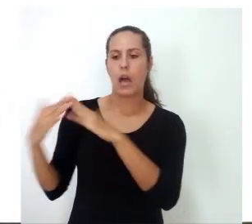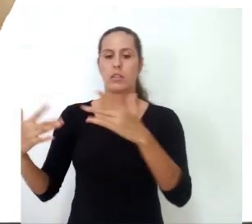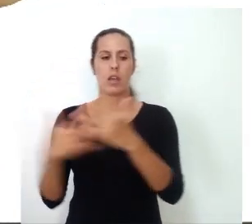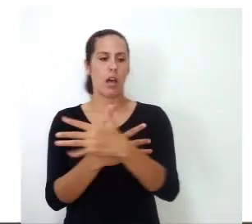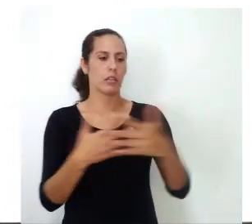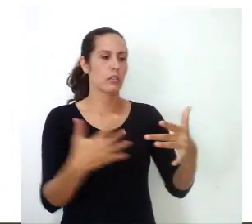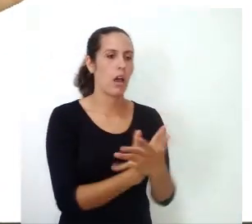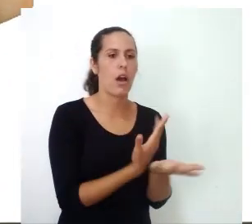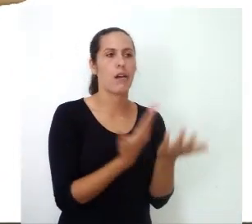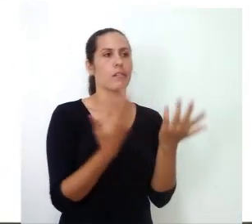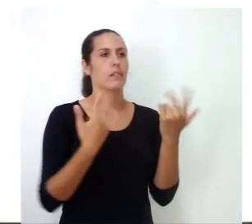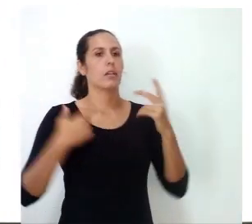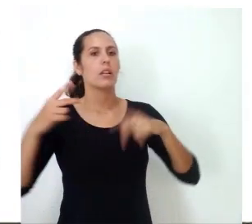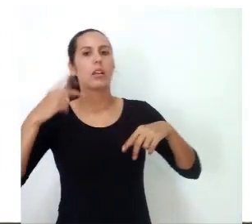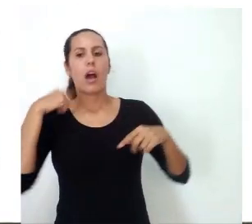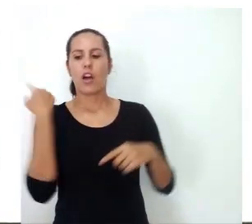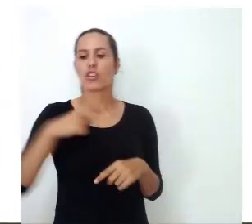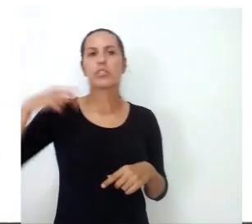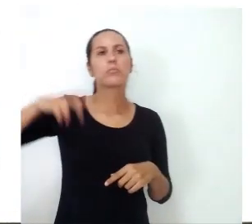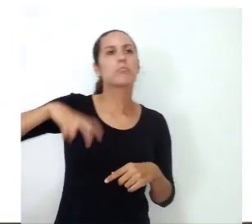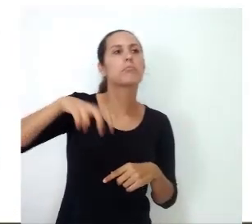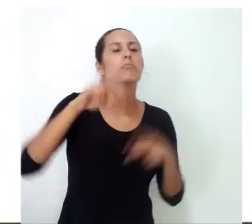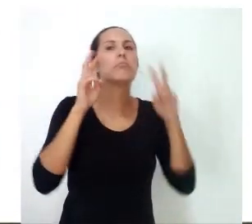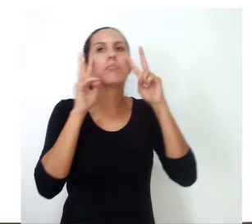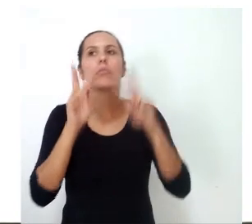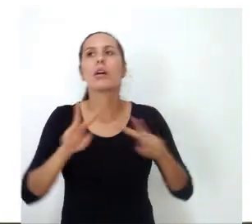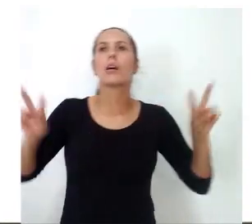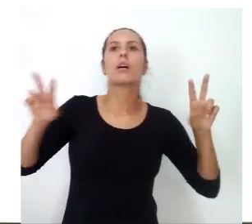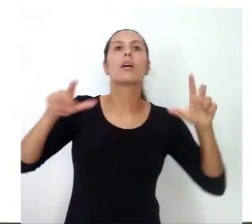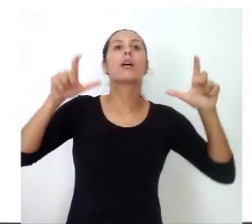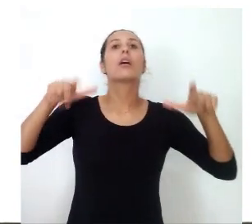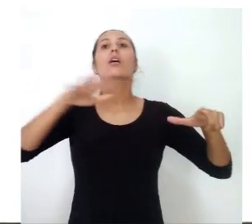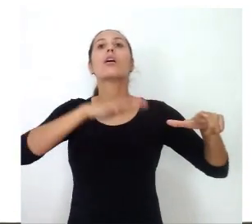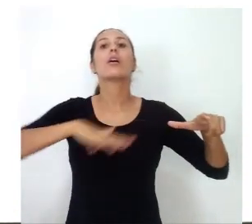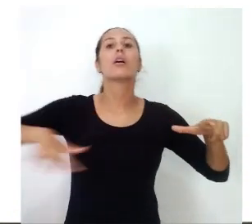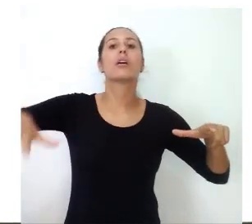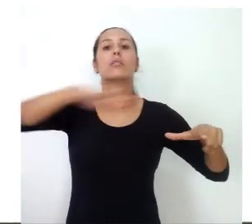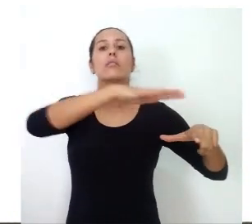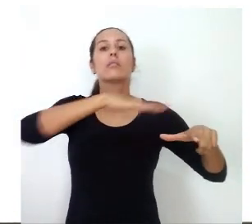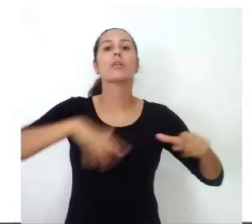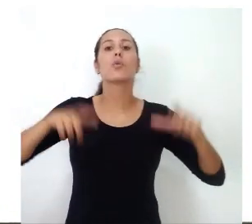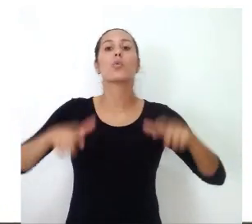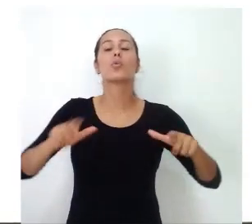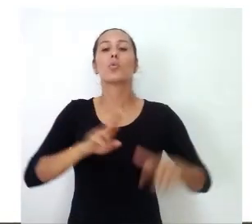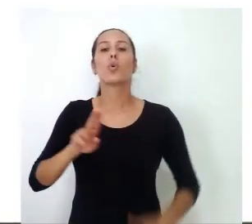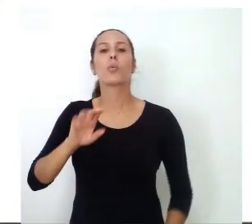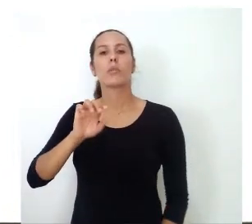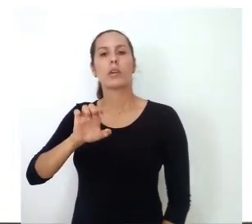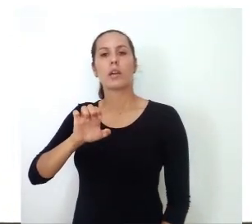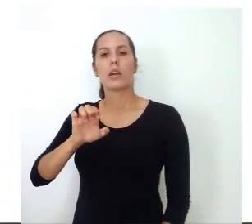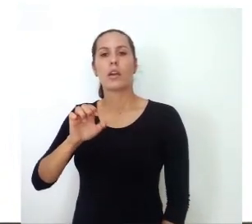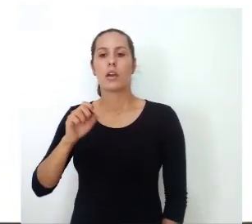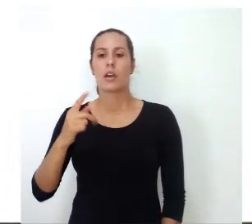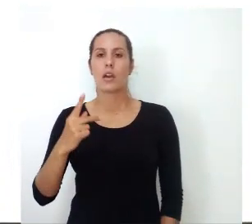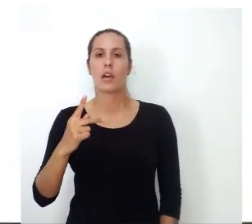vou construir minha casa, cidade, e aí eu vou chamar esse ponto de quê? Epicentro. É